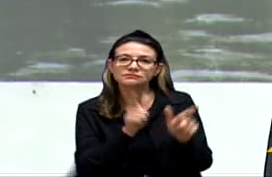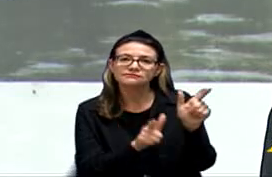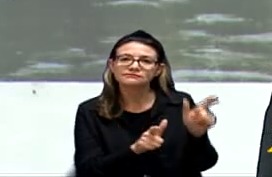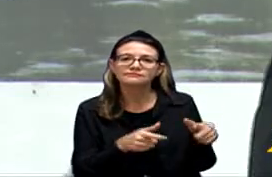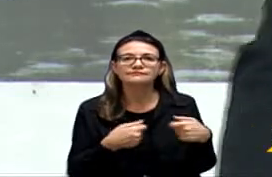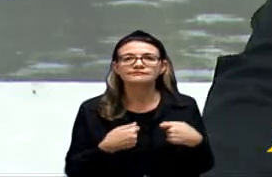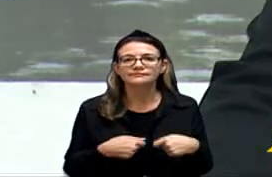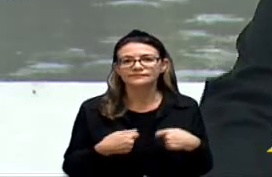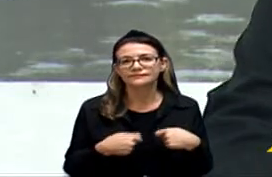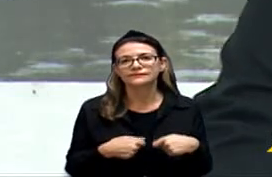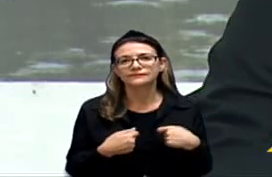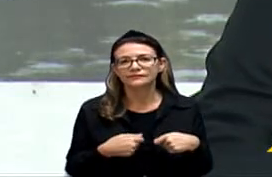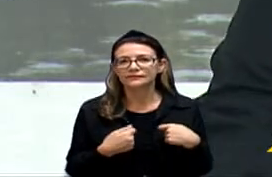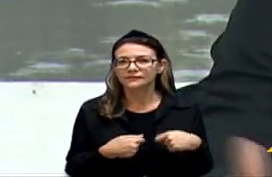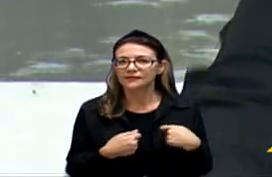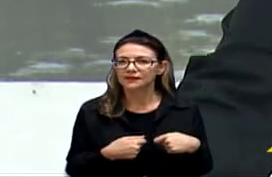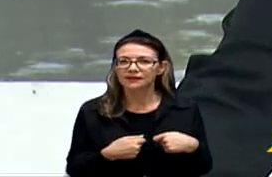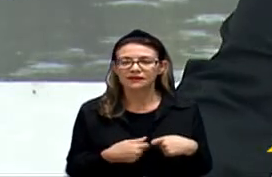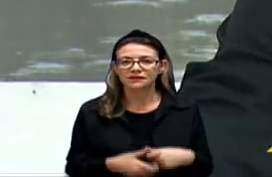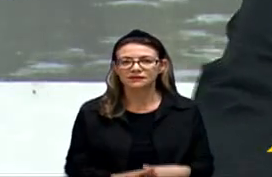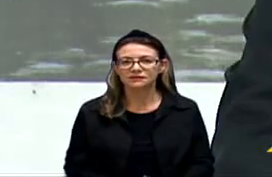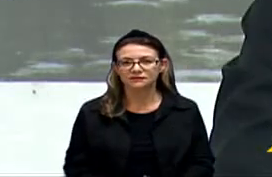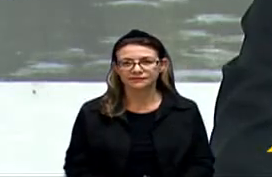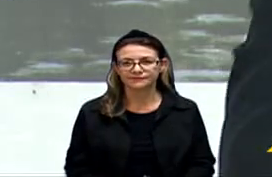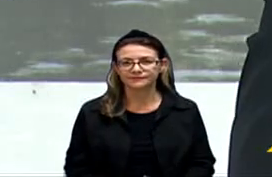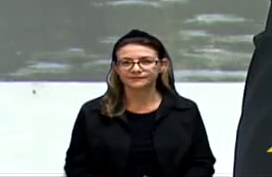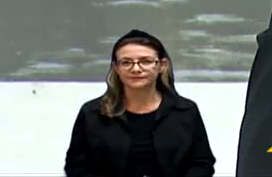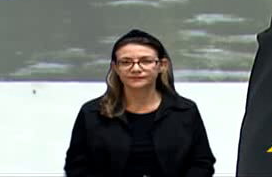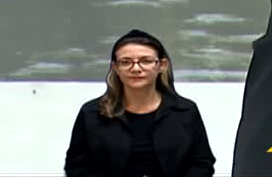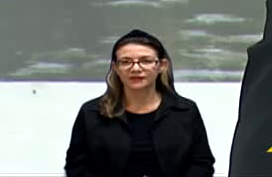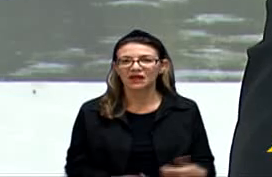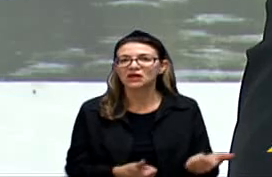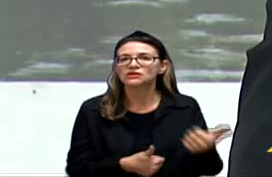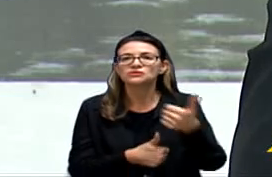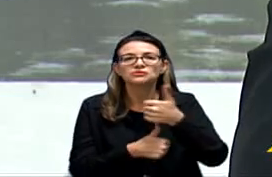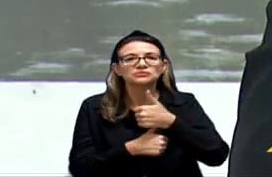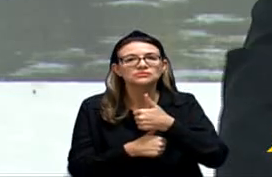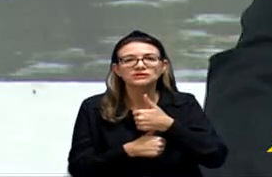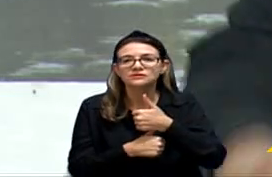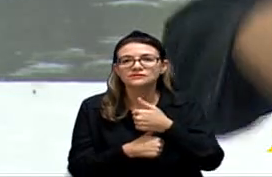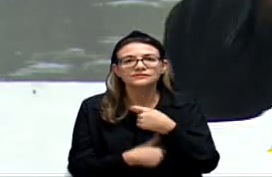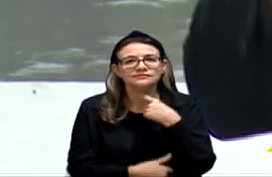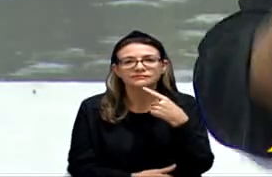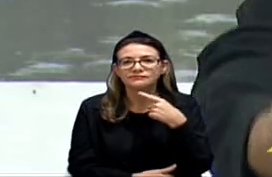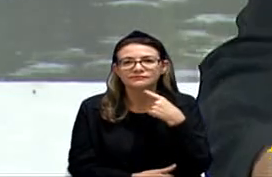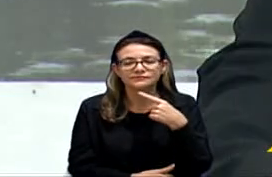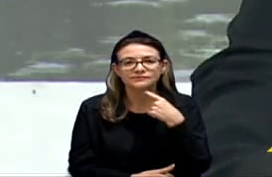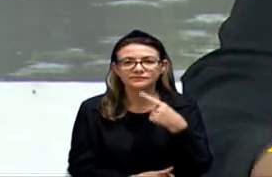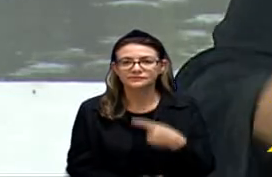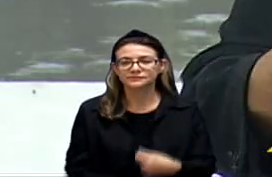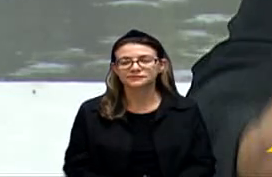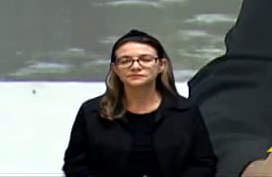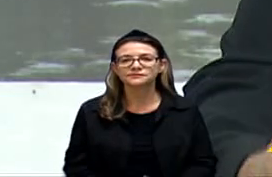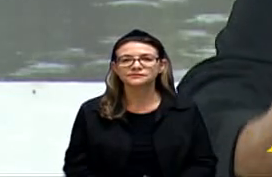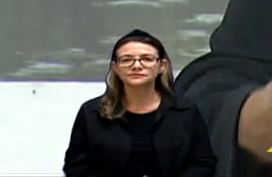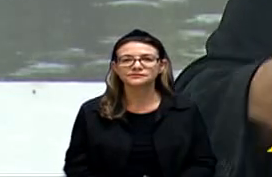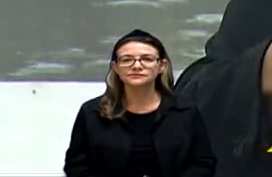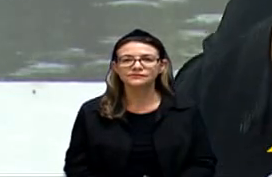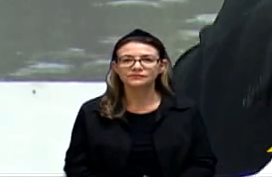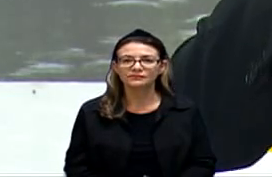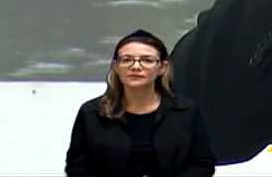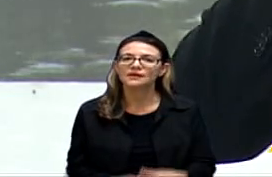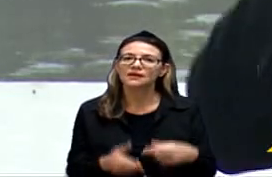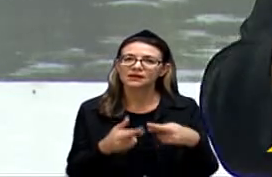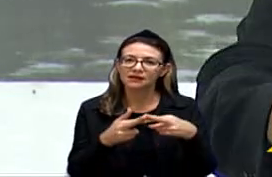medicação que não pode ficar sem e é insubstituível Então esse requerimento ele vem ao encontro dessas perguntas